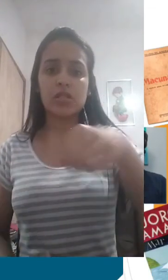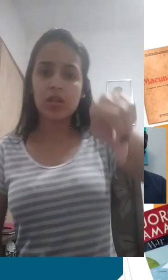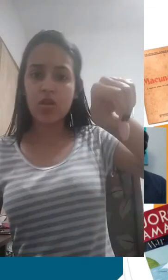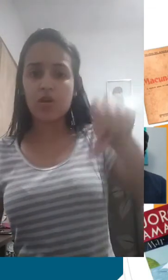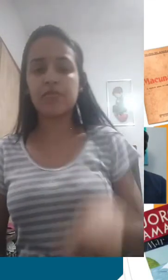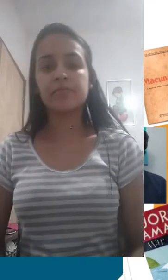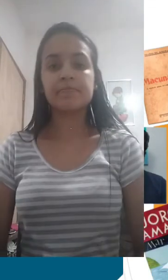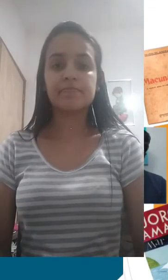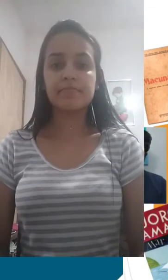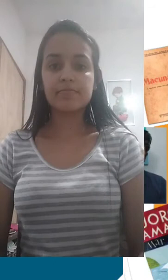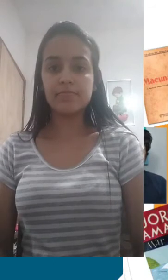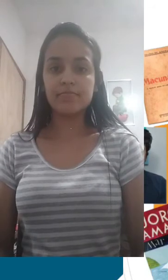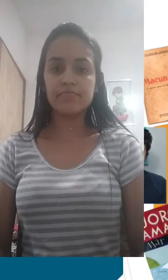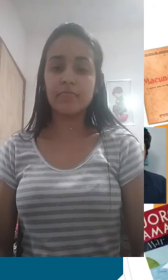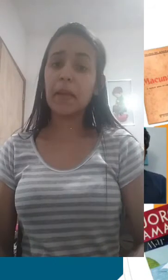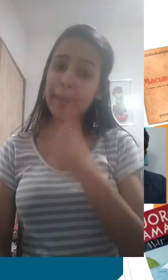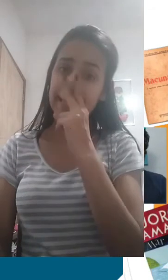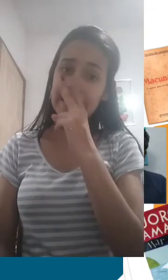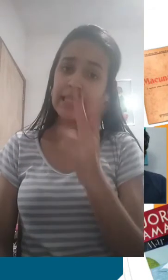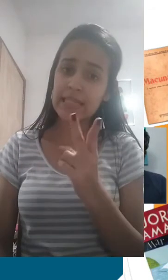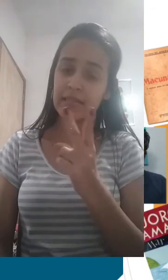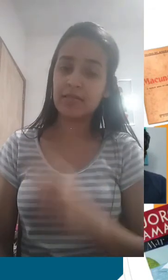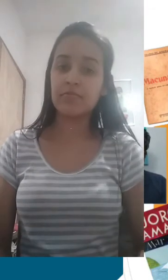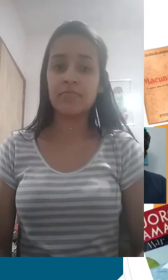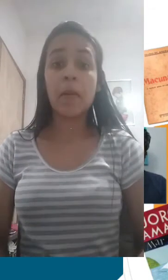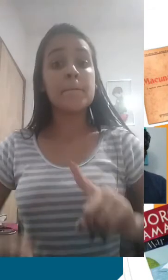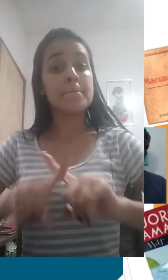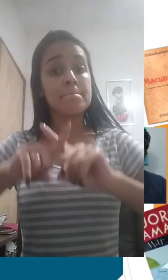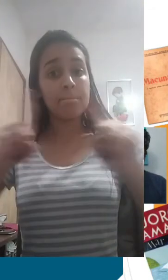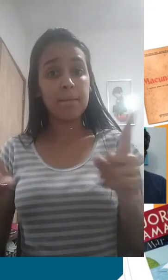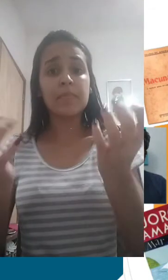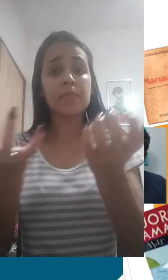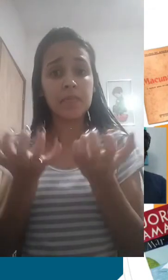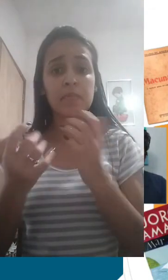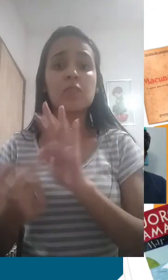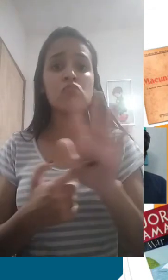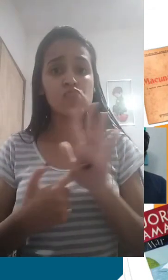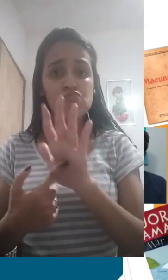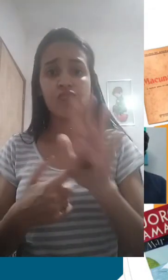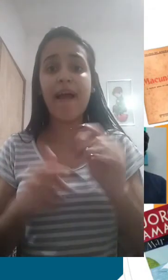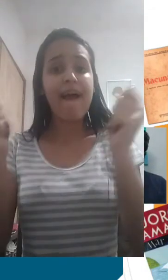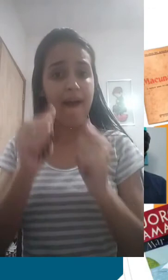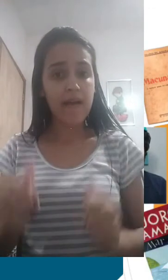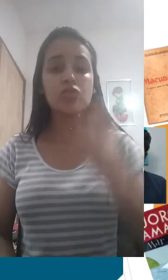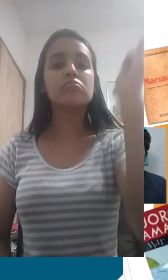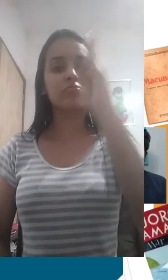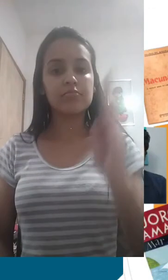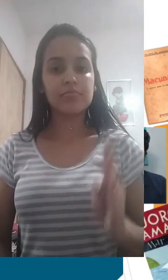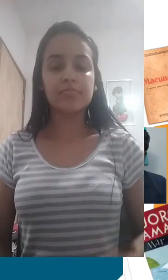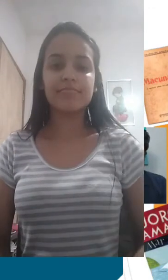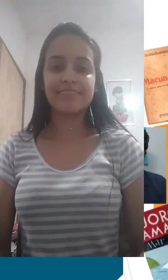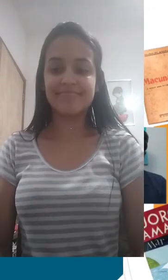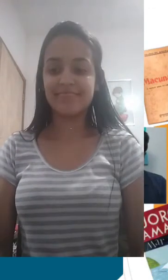vanguardas europeias, o evento buscava apresentar uma arte mais brasileira, brasilidade. Por